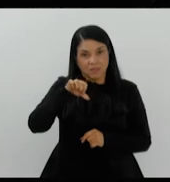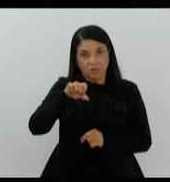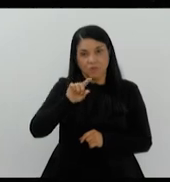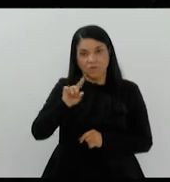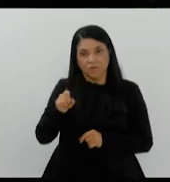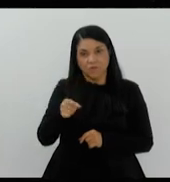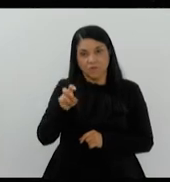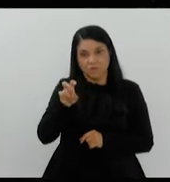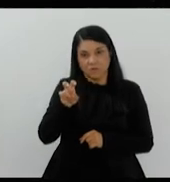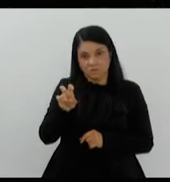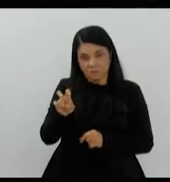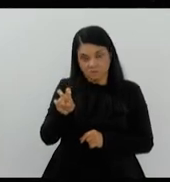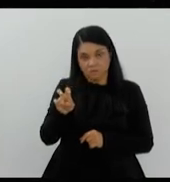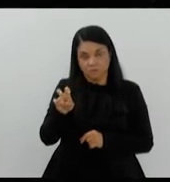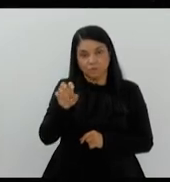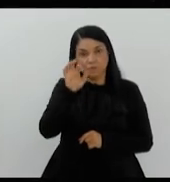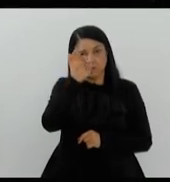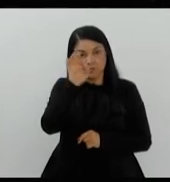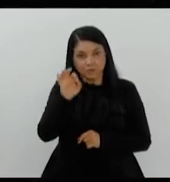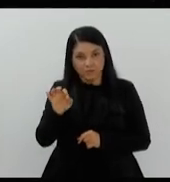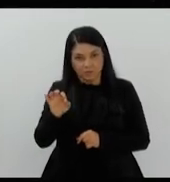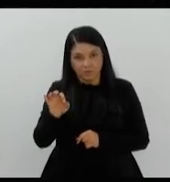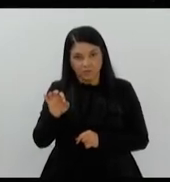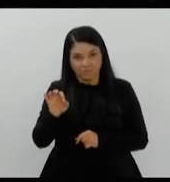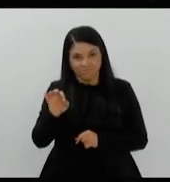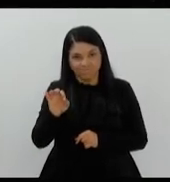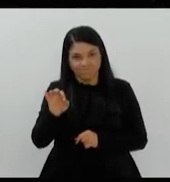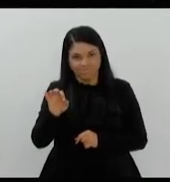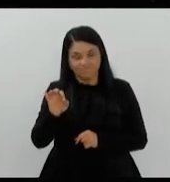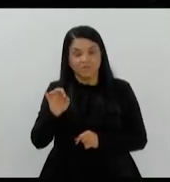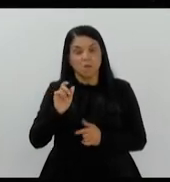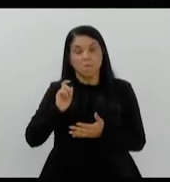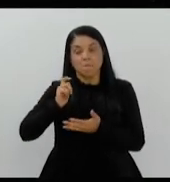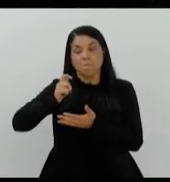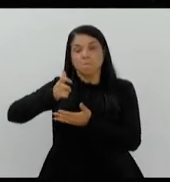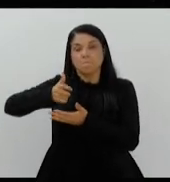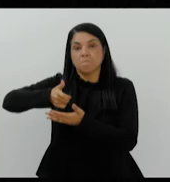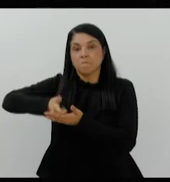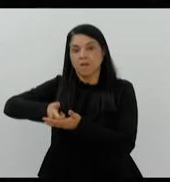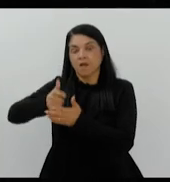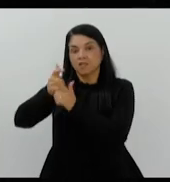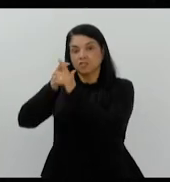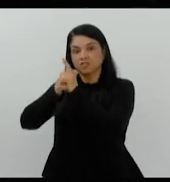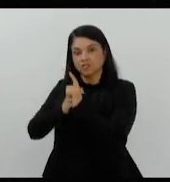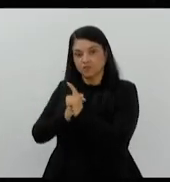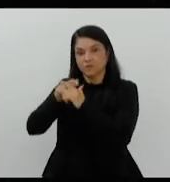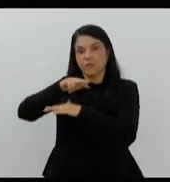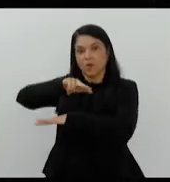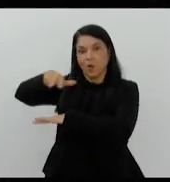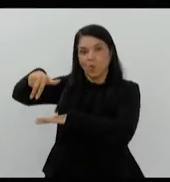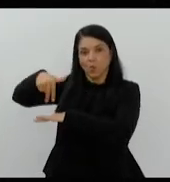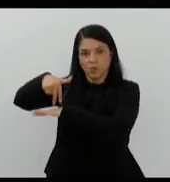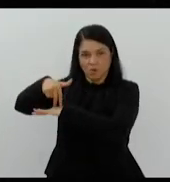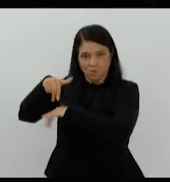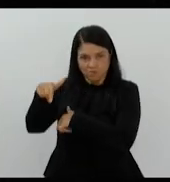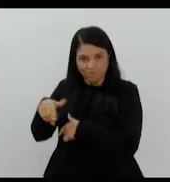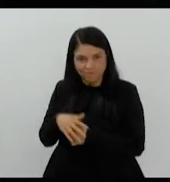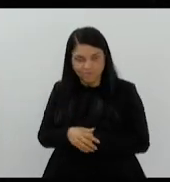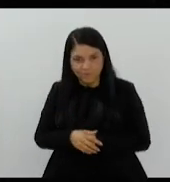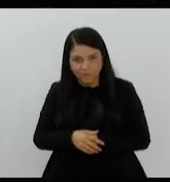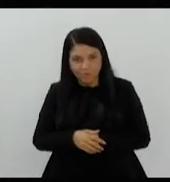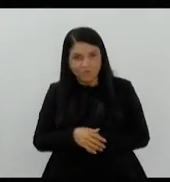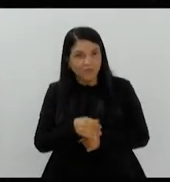79,5% do rombo orçamentário é para pagar a dívida do Estado com a União. Não é à